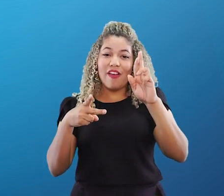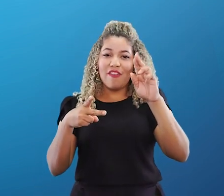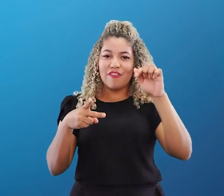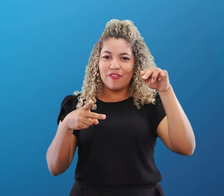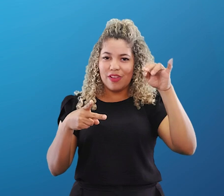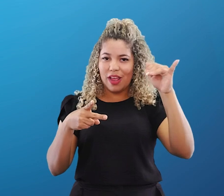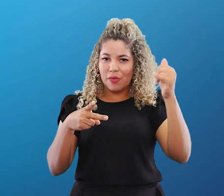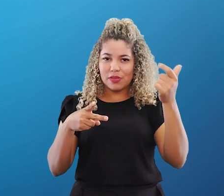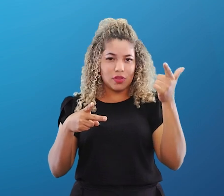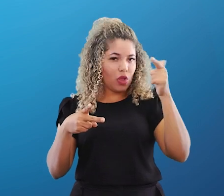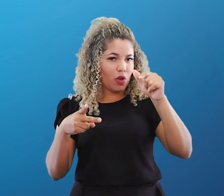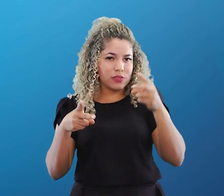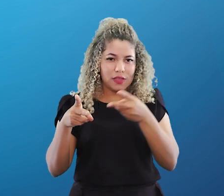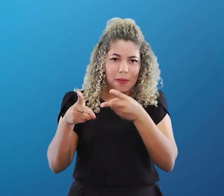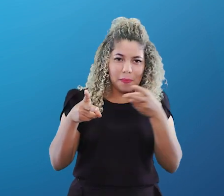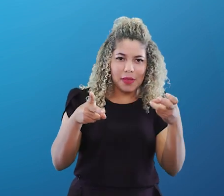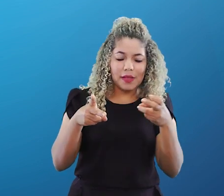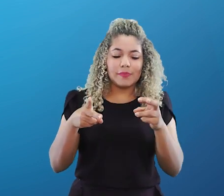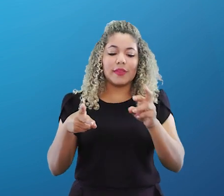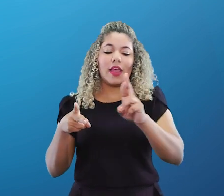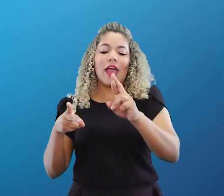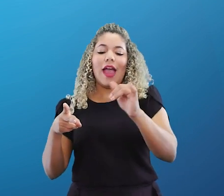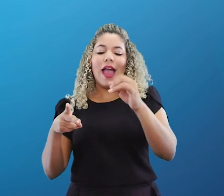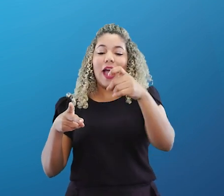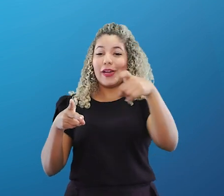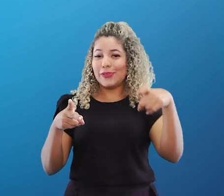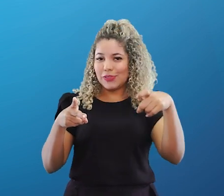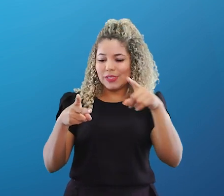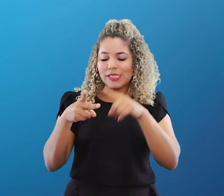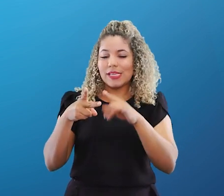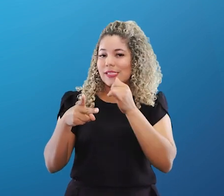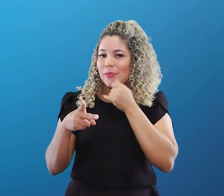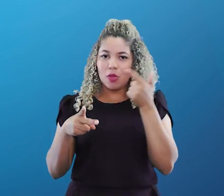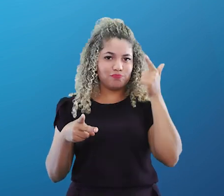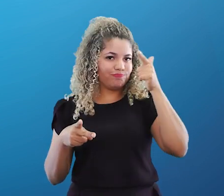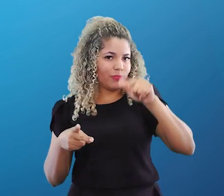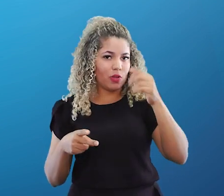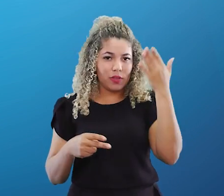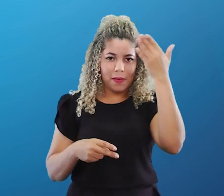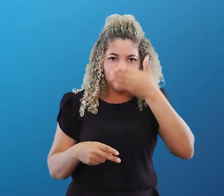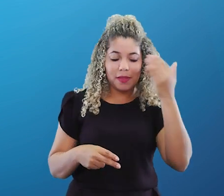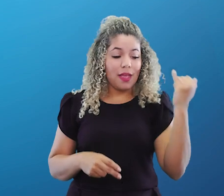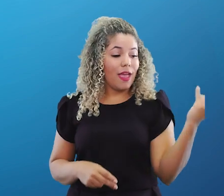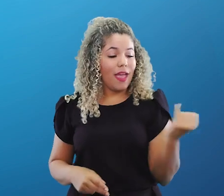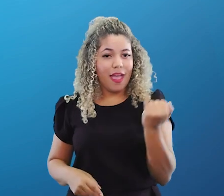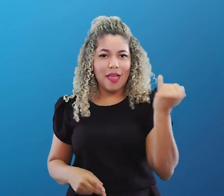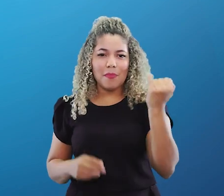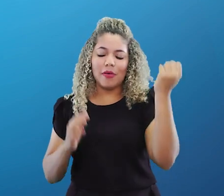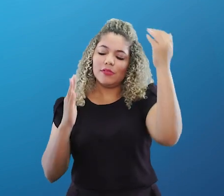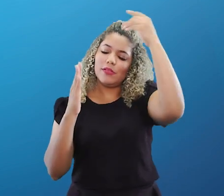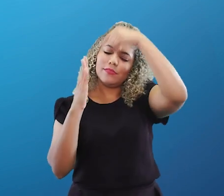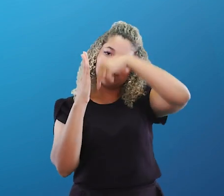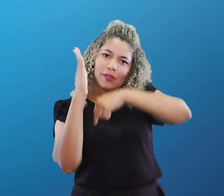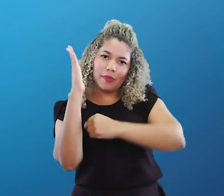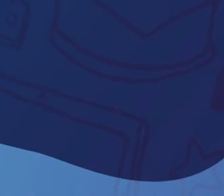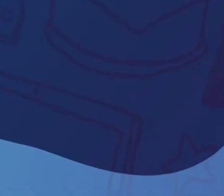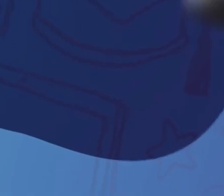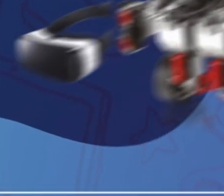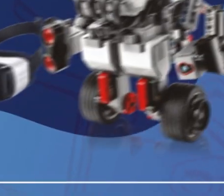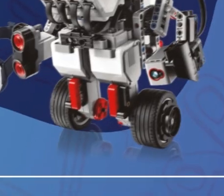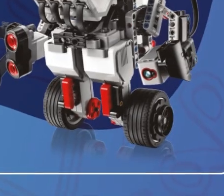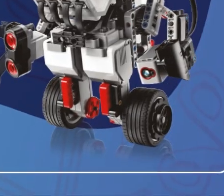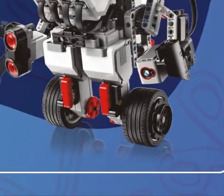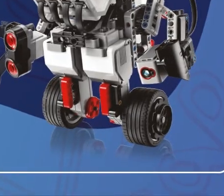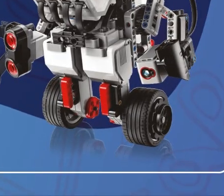conseguimos observar, como, por exemplo, raio-x, raios gamas e também luzes que vão ser importantes para a fotossíntese.